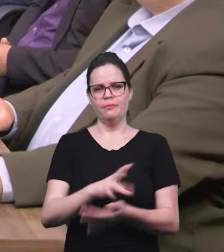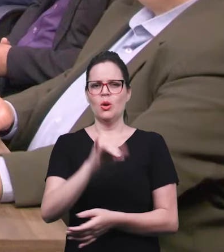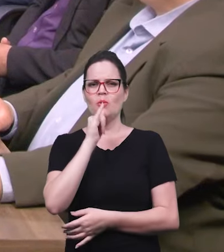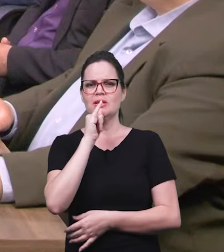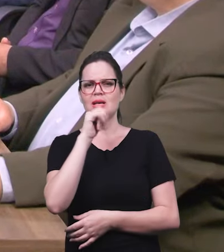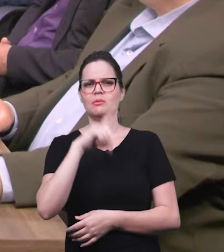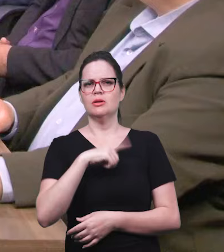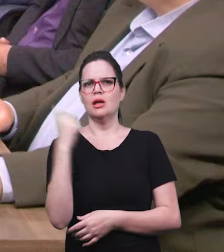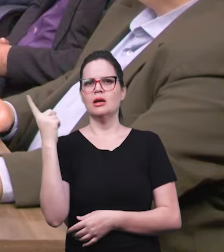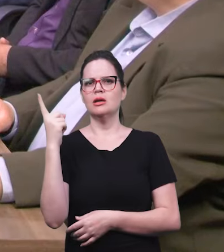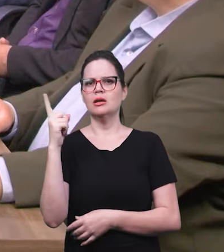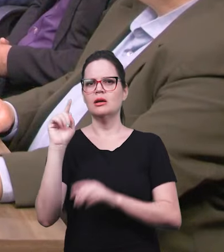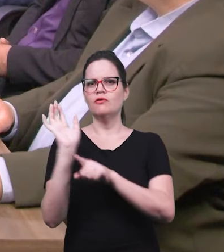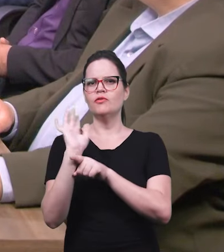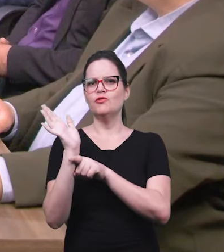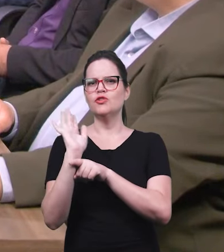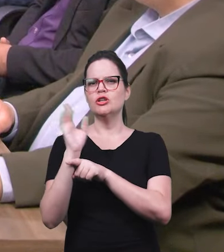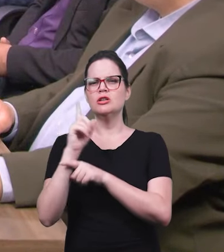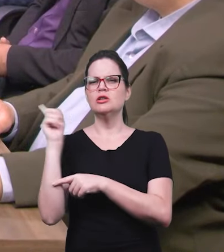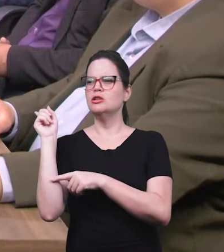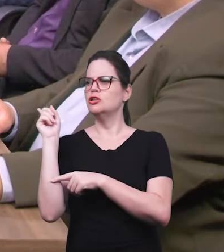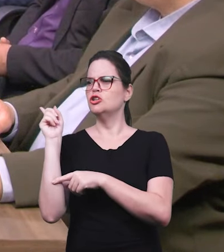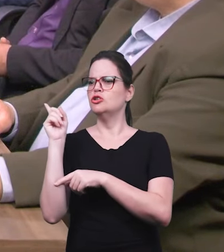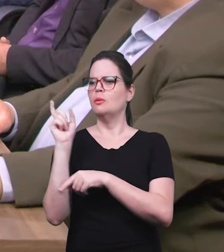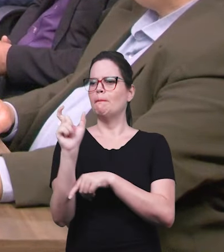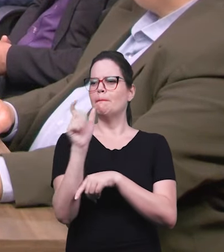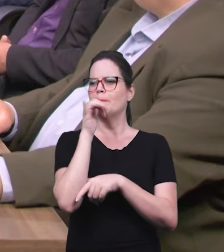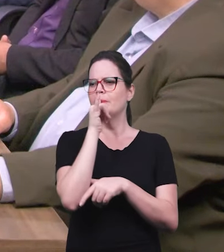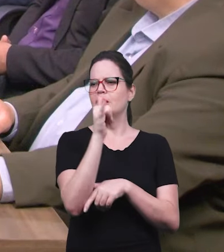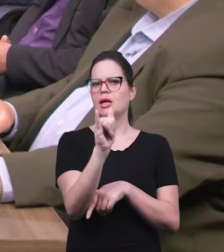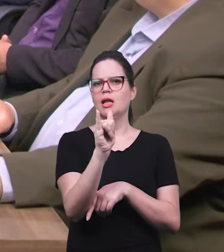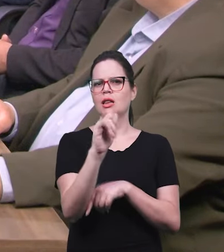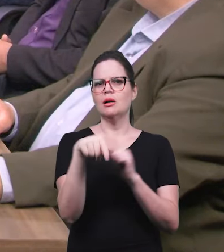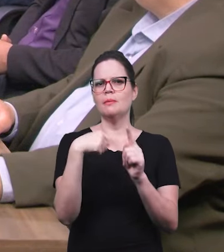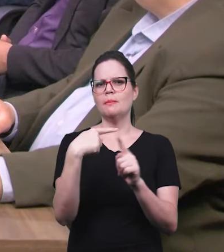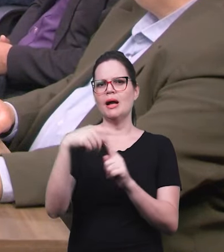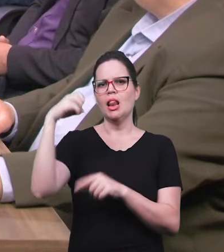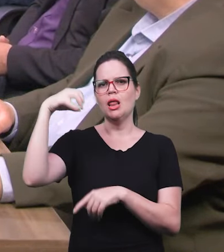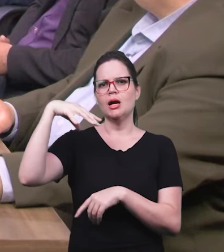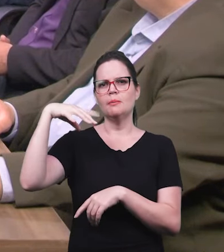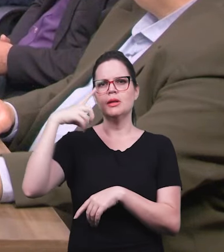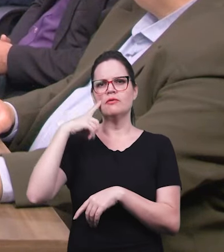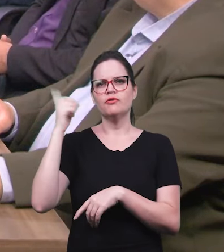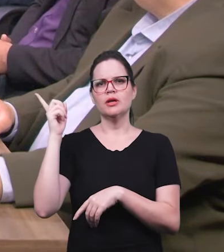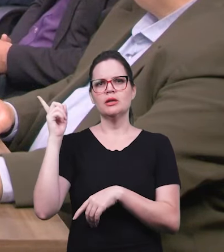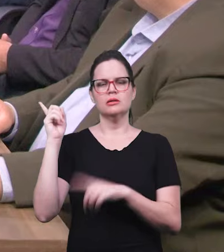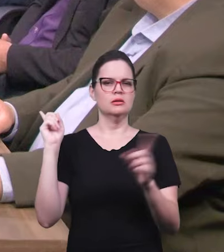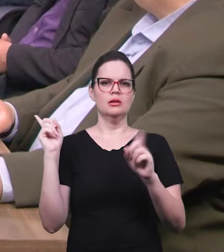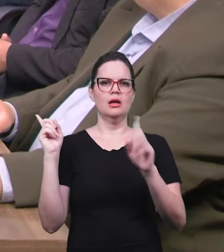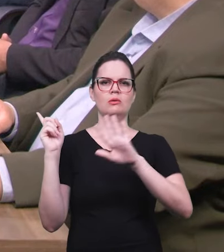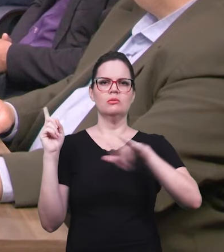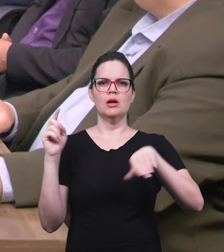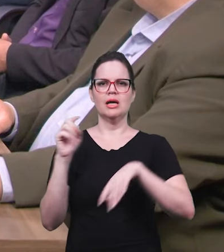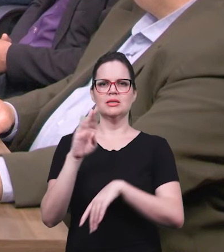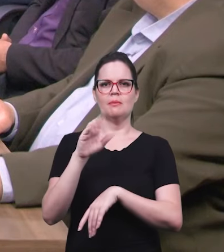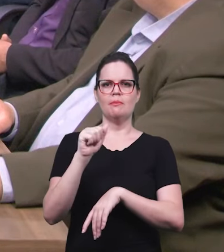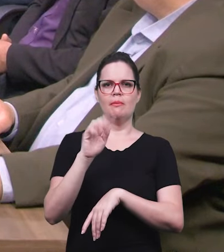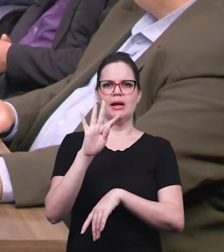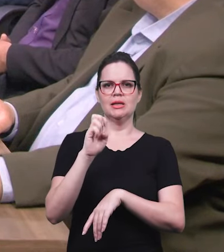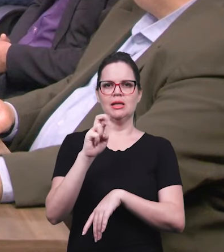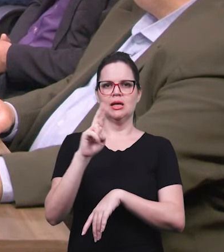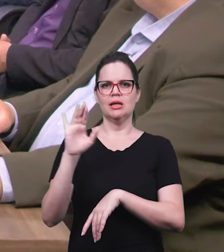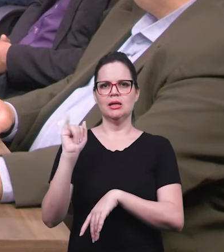só uma comparação didática, uma pilha e uma lâmpada. Né? O que acontece? Né? Essa é a bateria, é uma pilha mesmo. Não